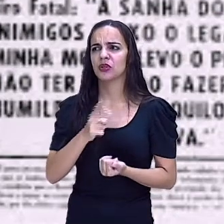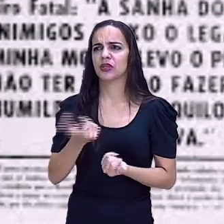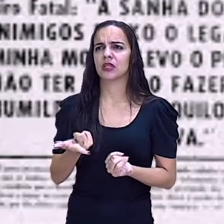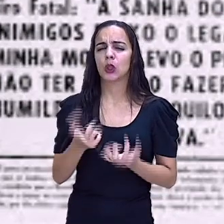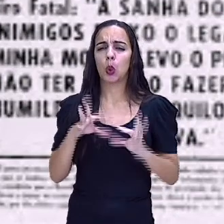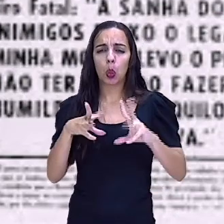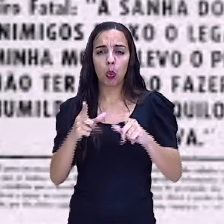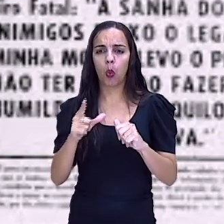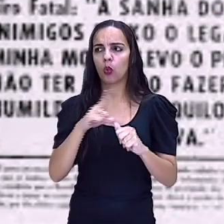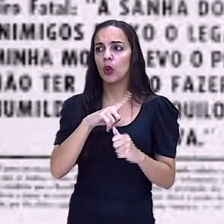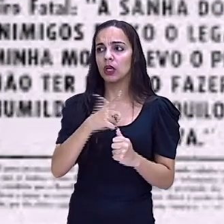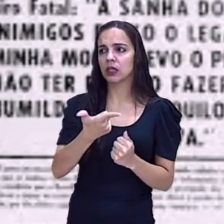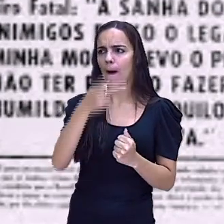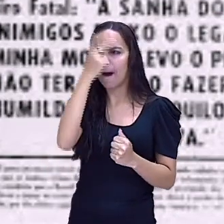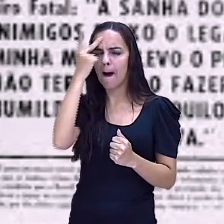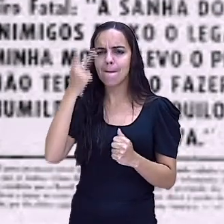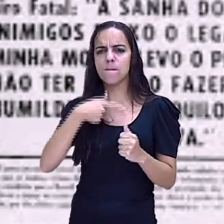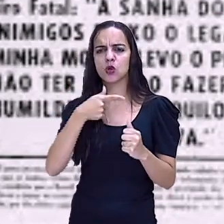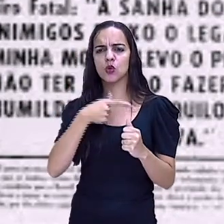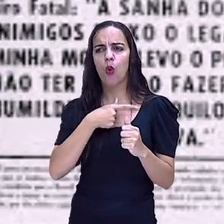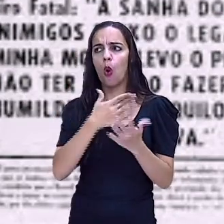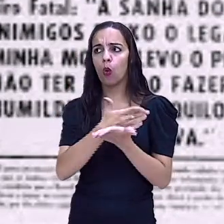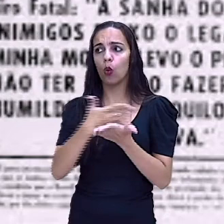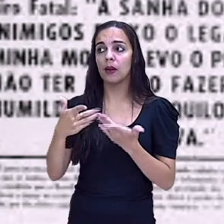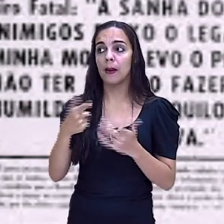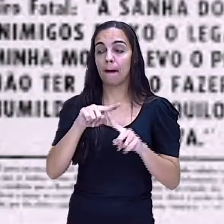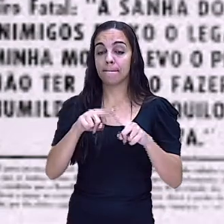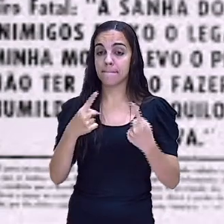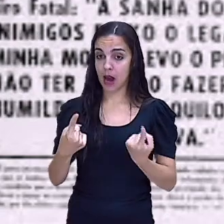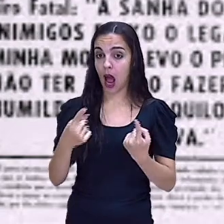judiciário, porque quando o povo vota, ele